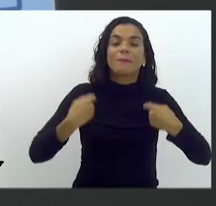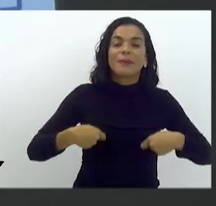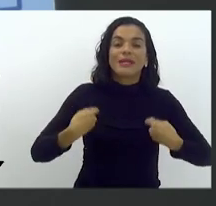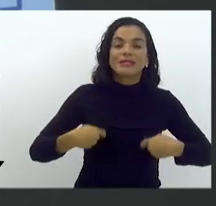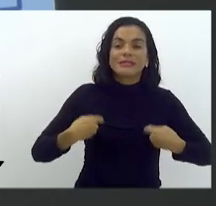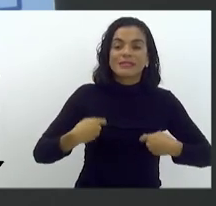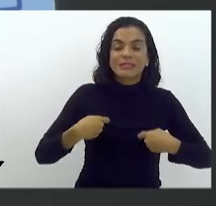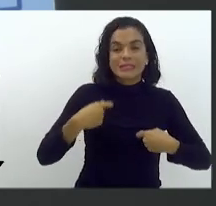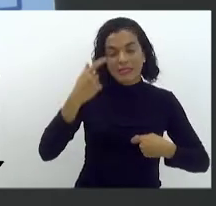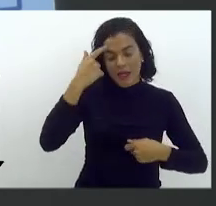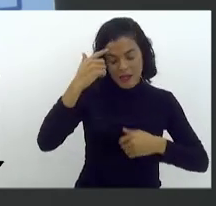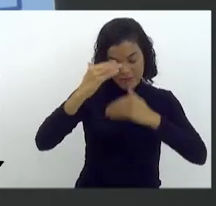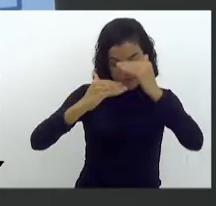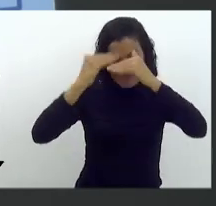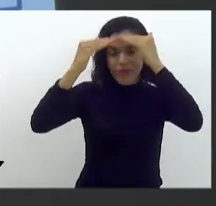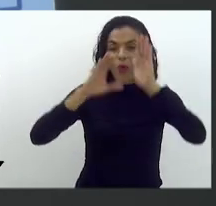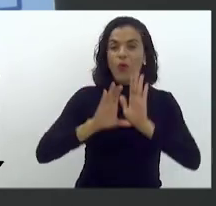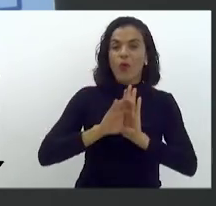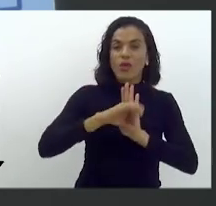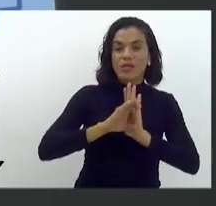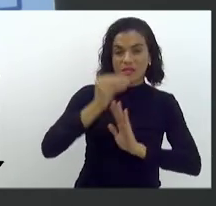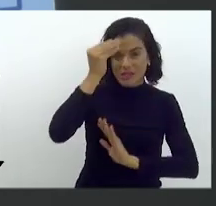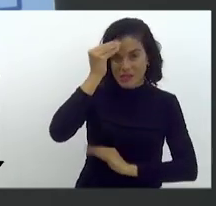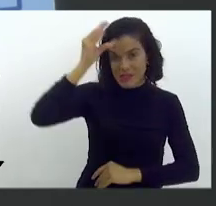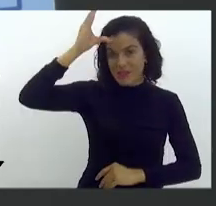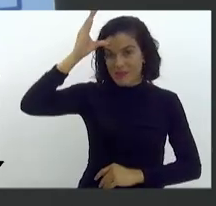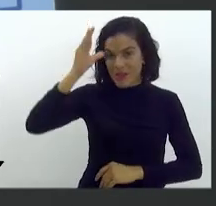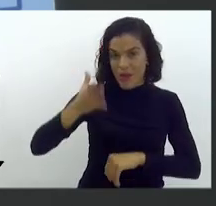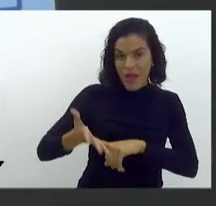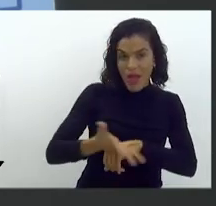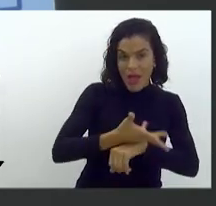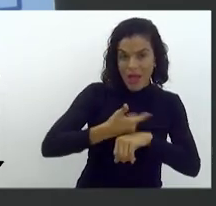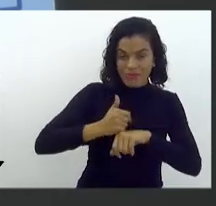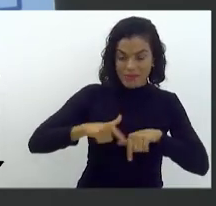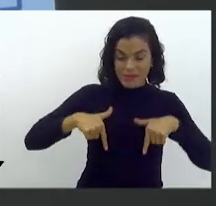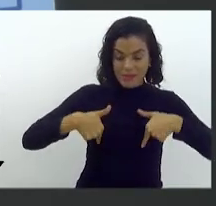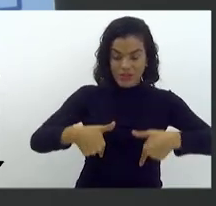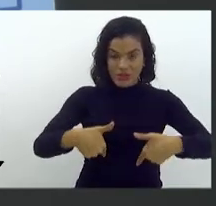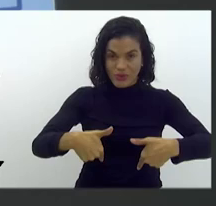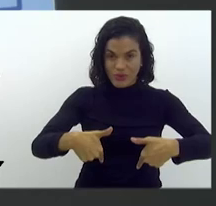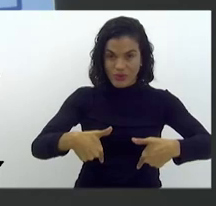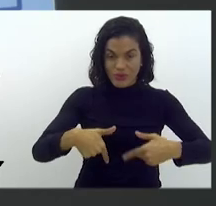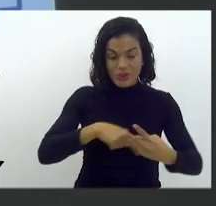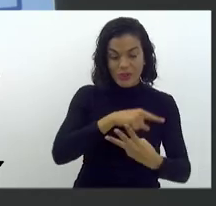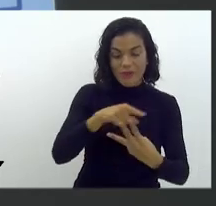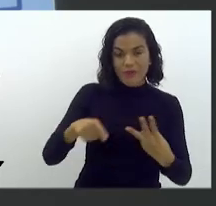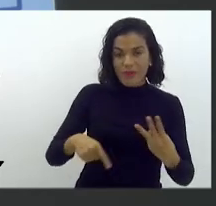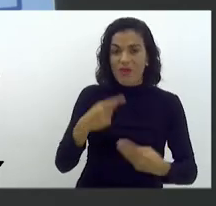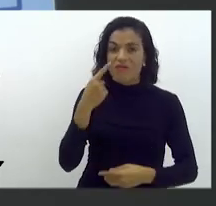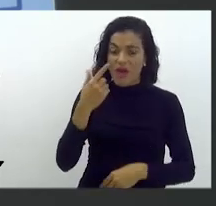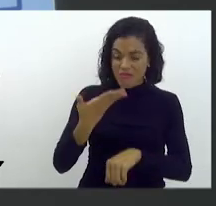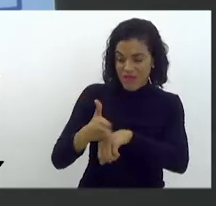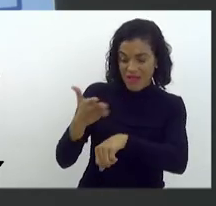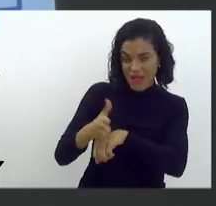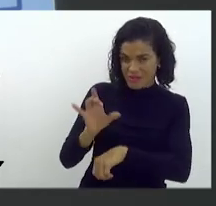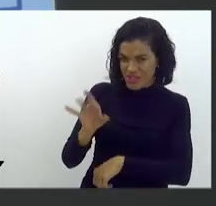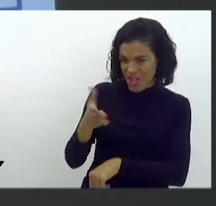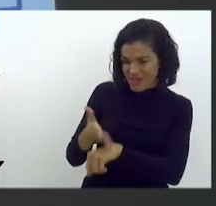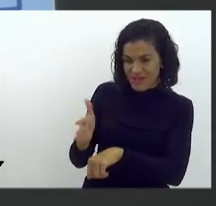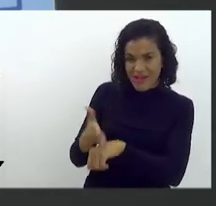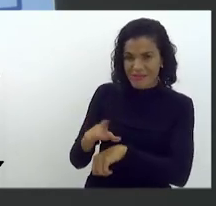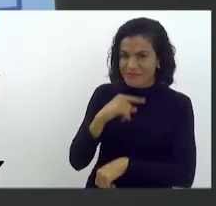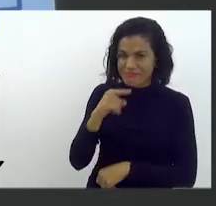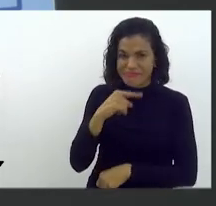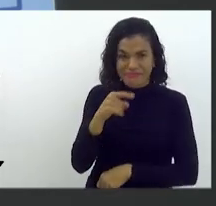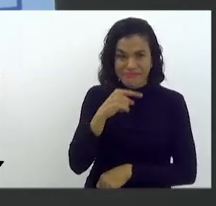desenvolver o conceito chá que é o conhecimento habilidade e atitude a gente bota para fazer o treinamento mas não é só o treinamento